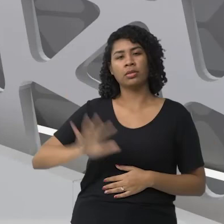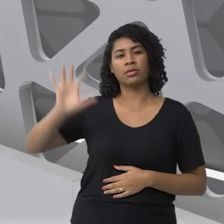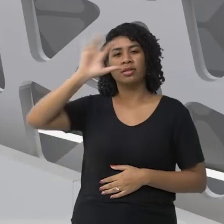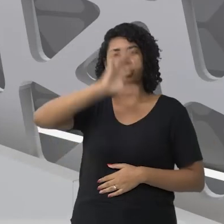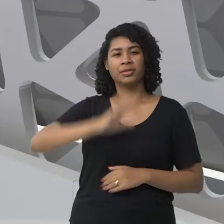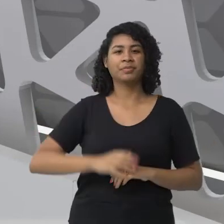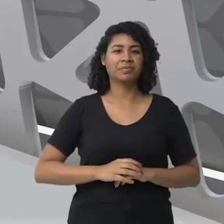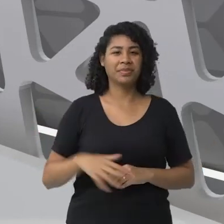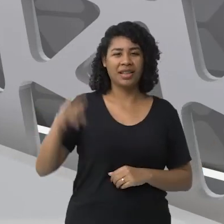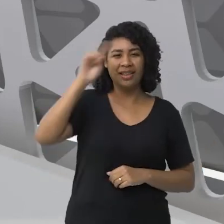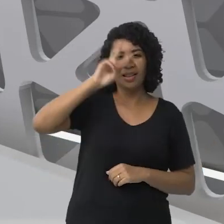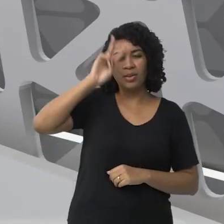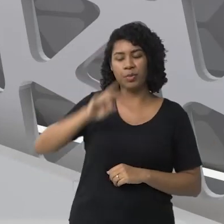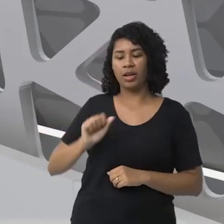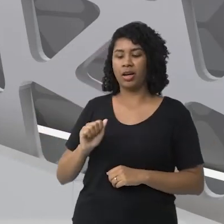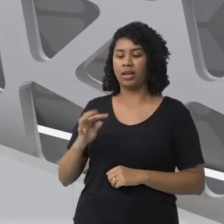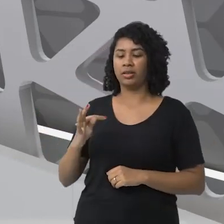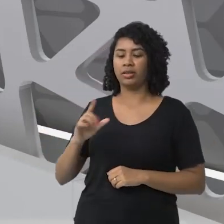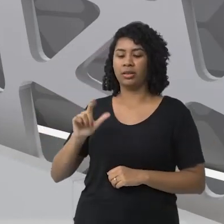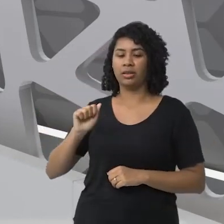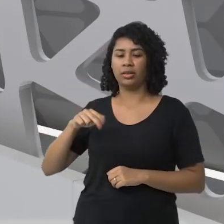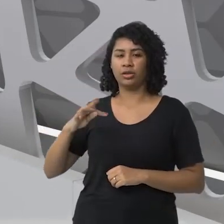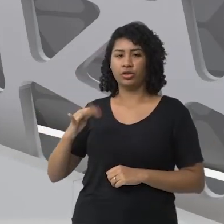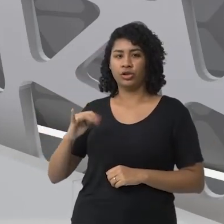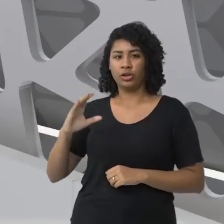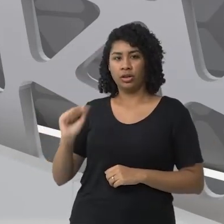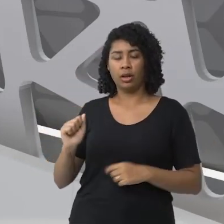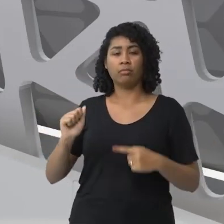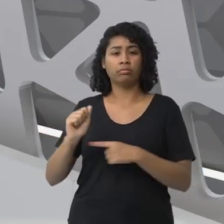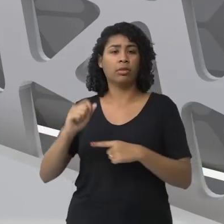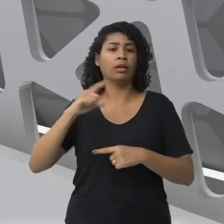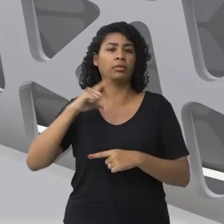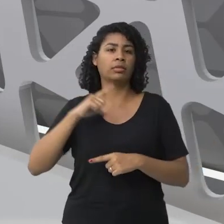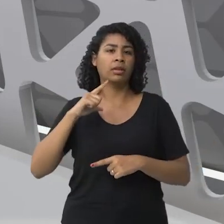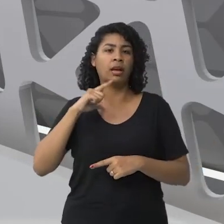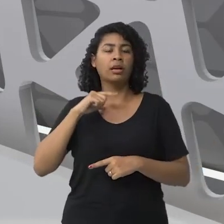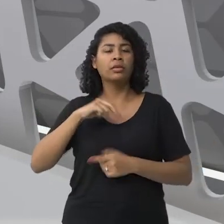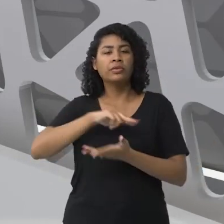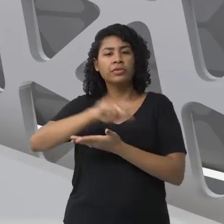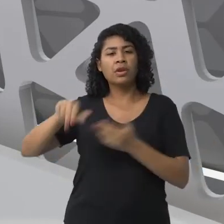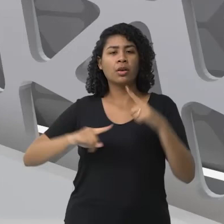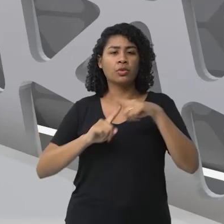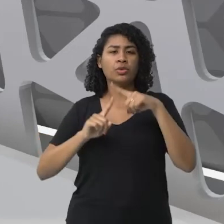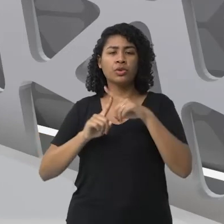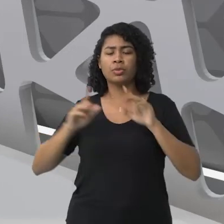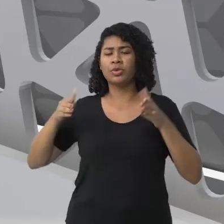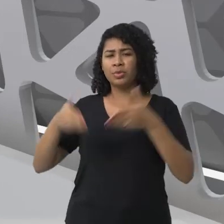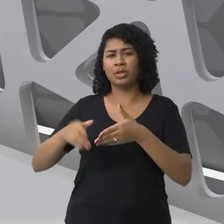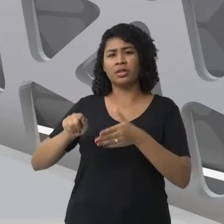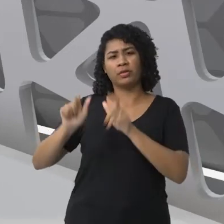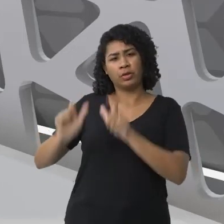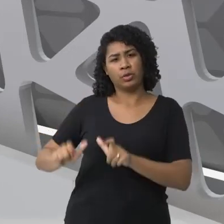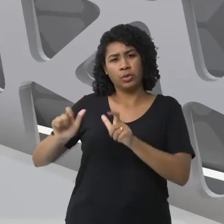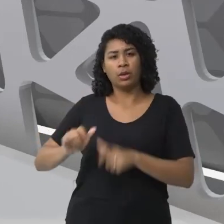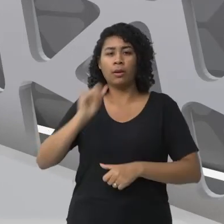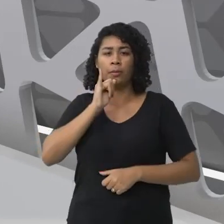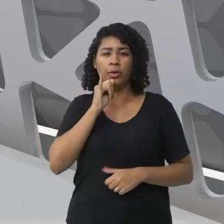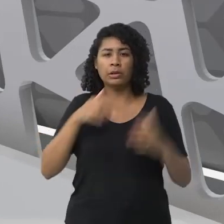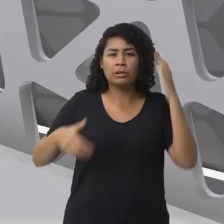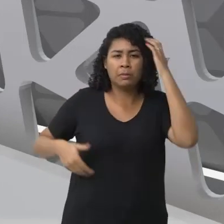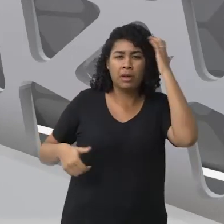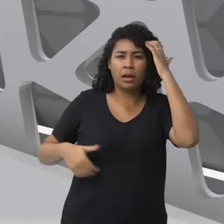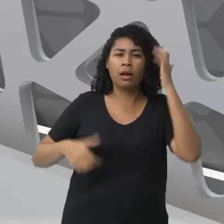Mata Atlântica, espécies endêmicas, que são exclusivas daquela região, como o mico-leão dourado,